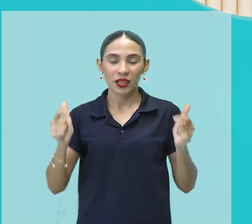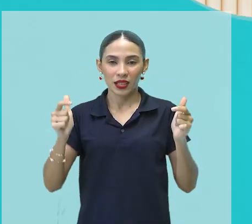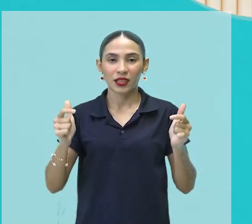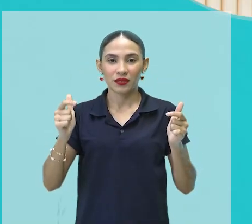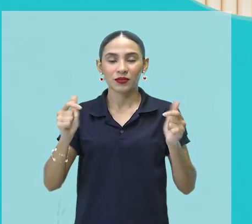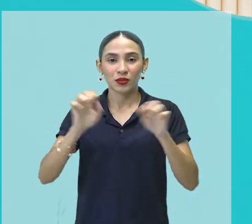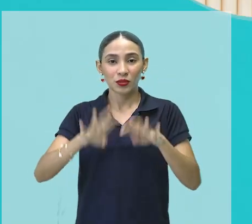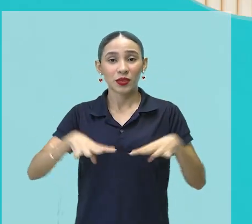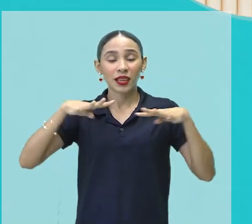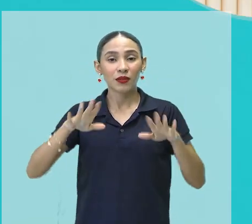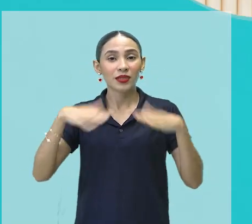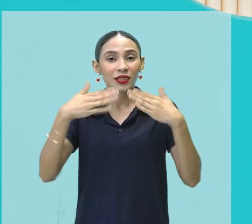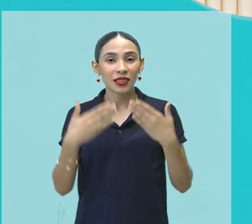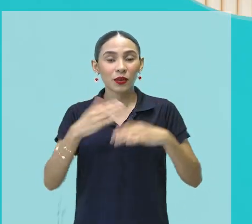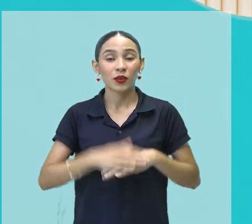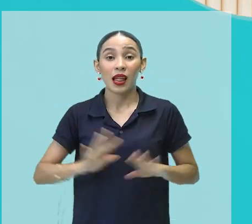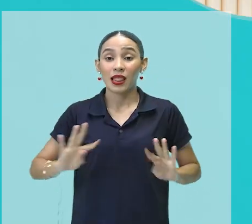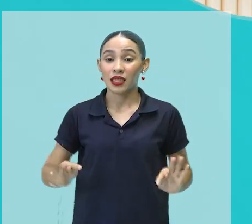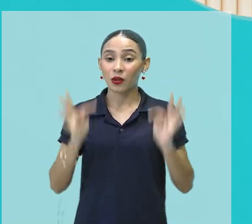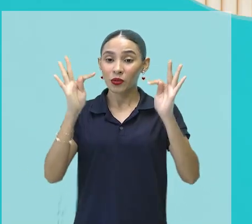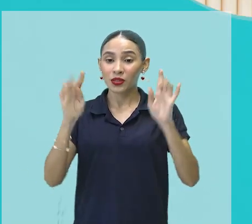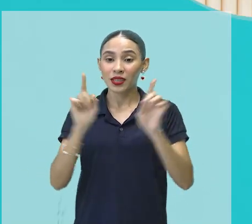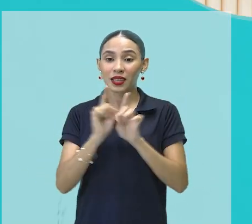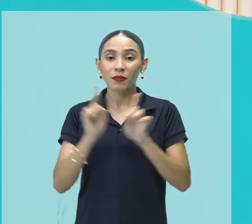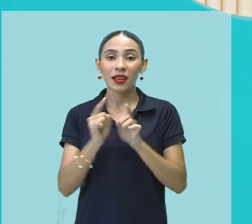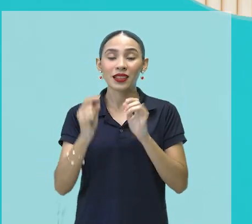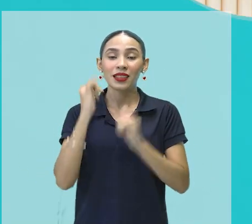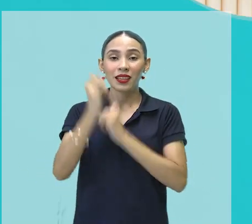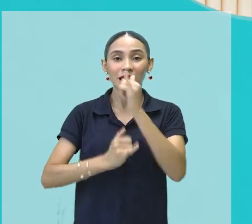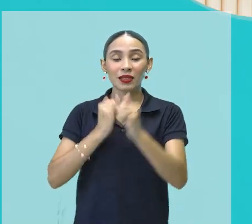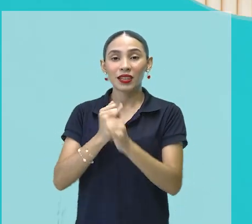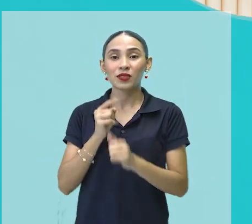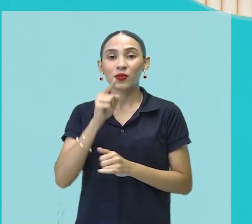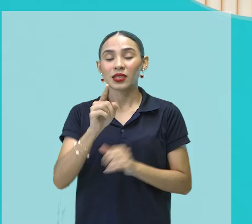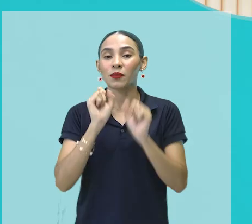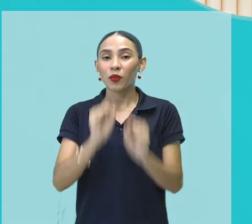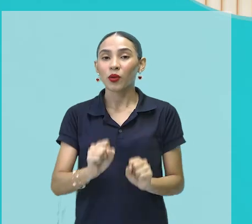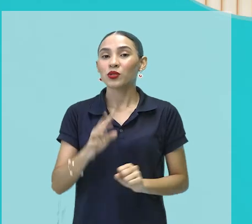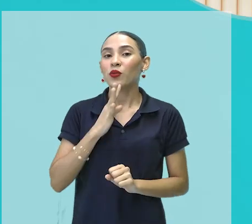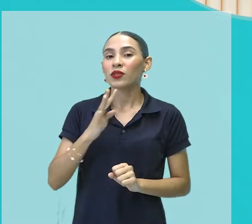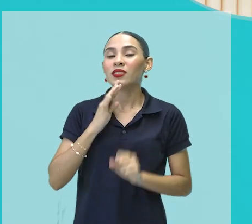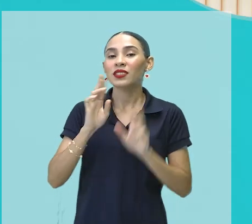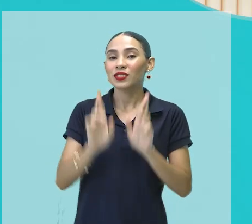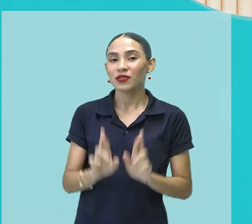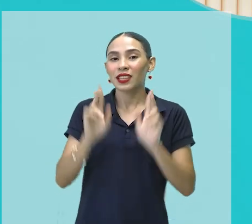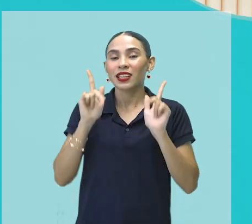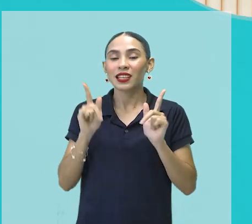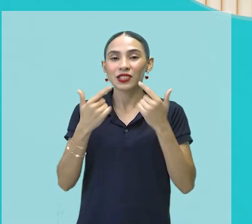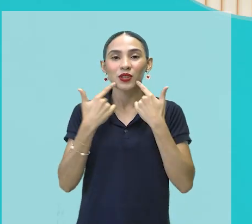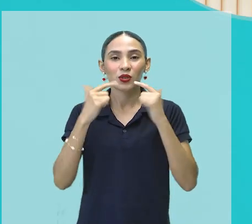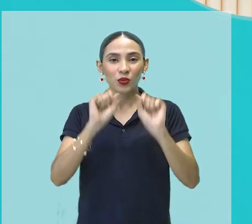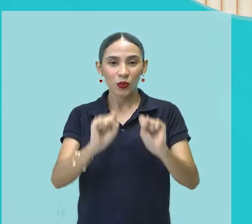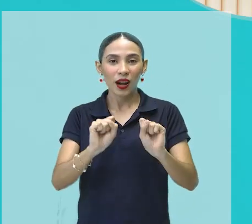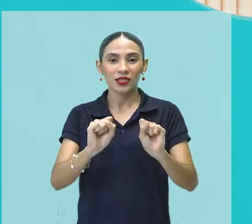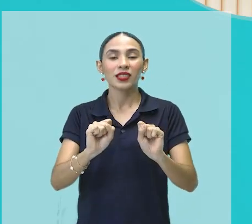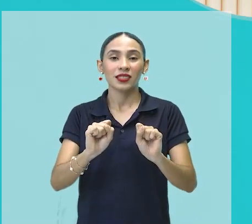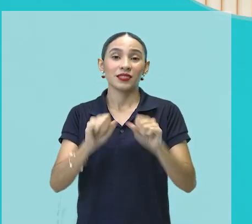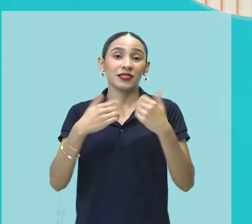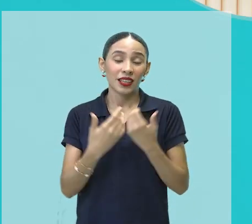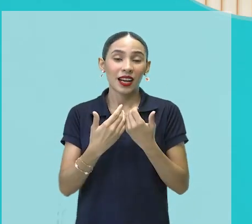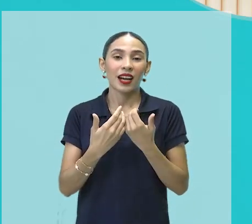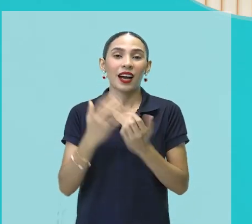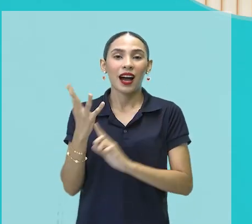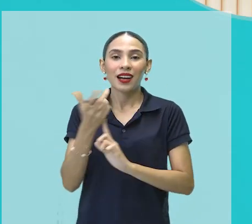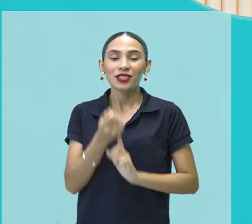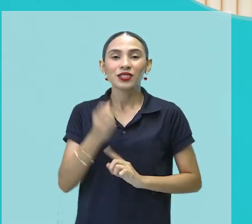Então, é através da tecnologia, da internet, que vocês podem conhecer diferentes linguagens artísticas,